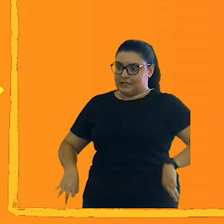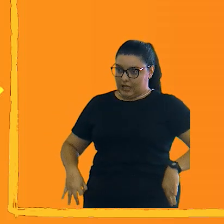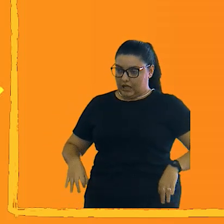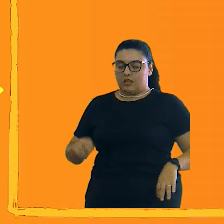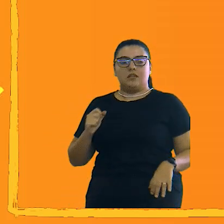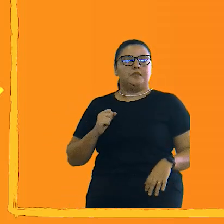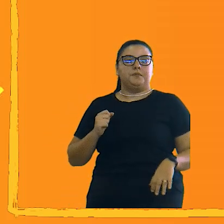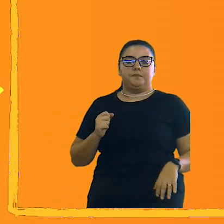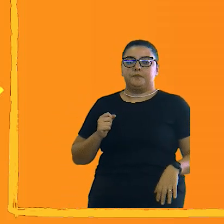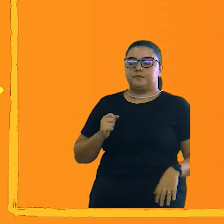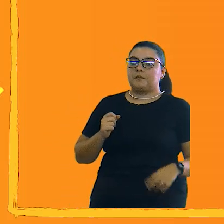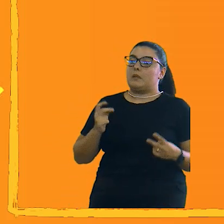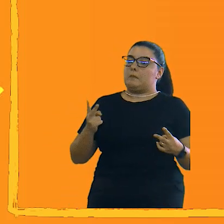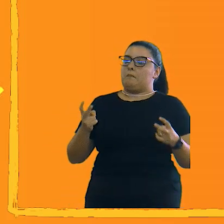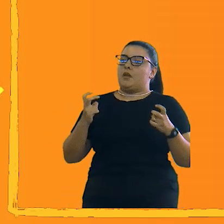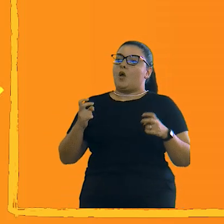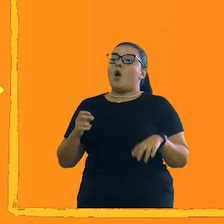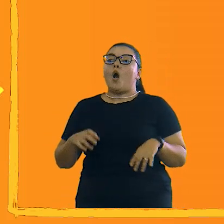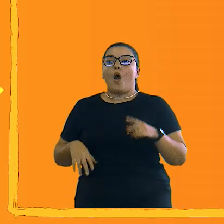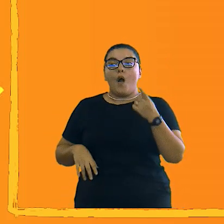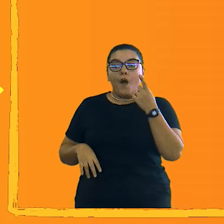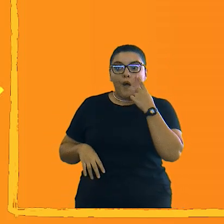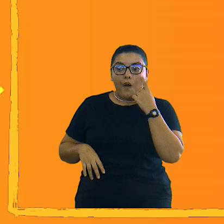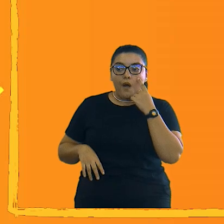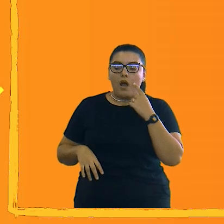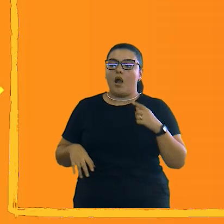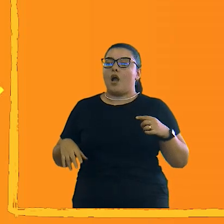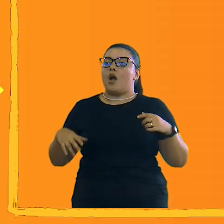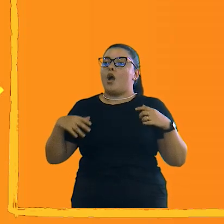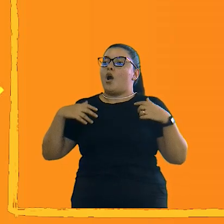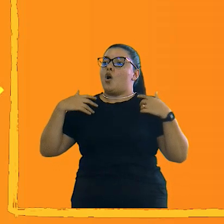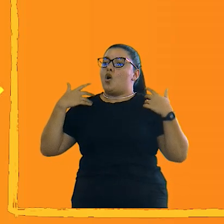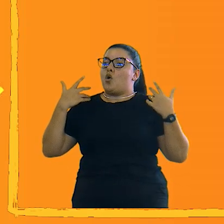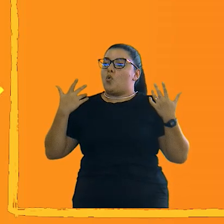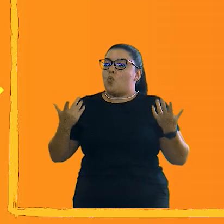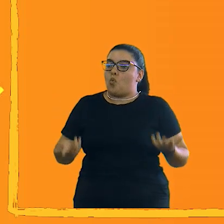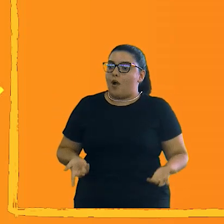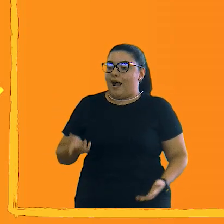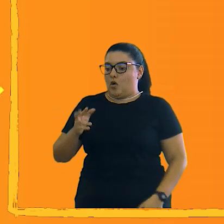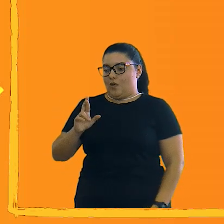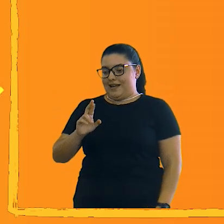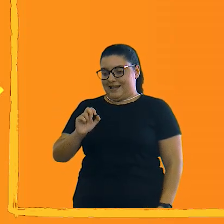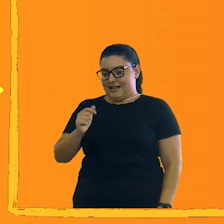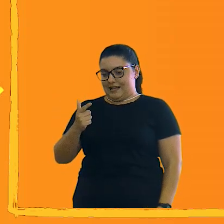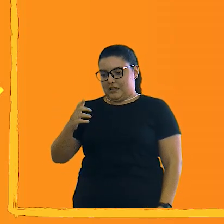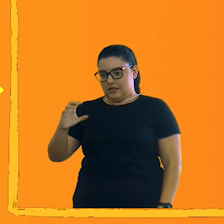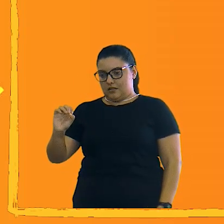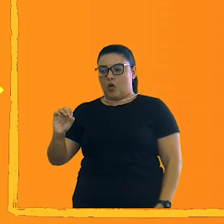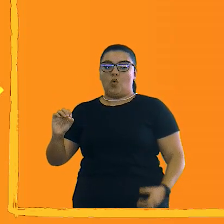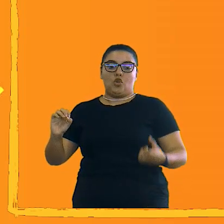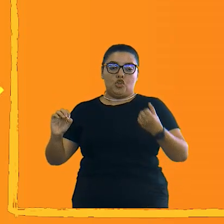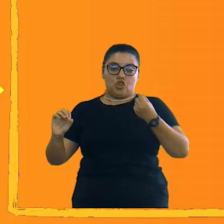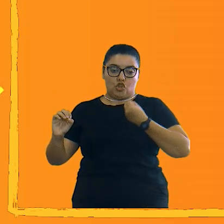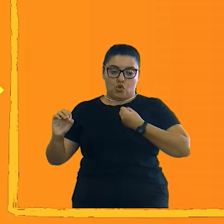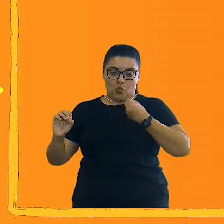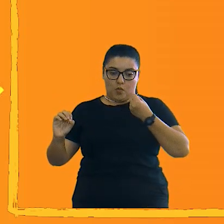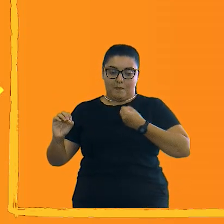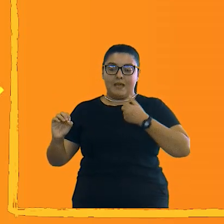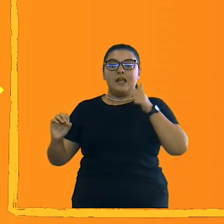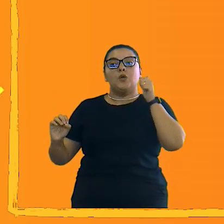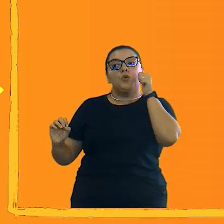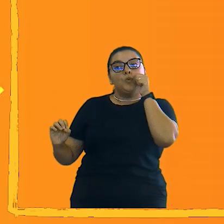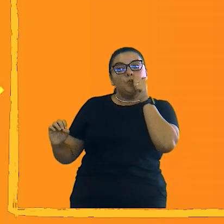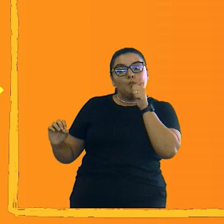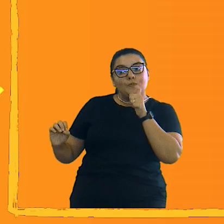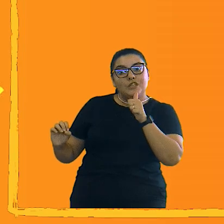montar percebe que ele diz ó qual a razão entre o número de